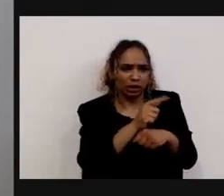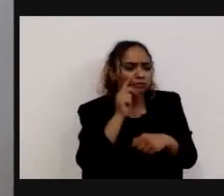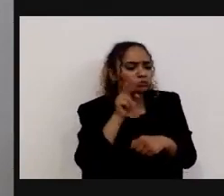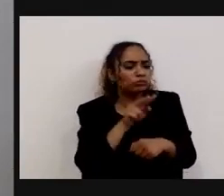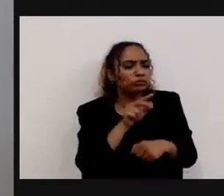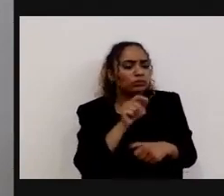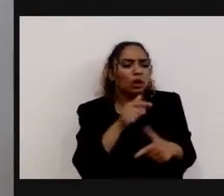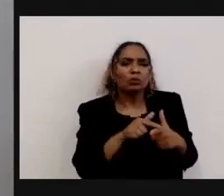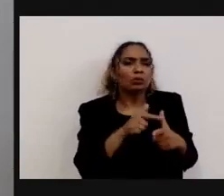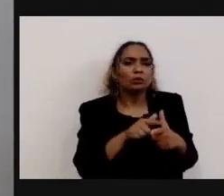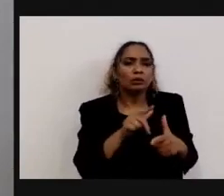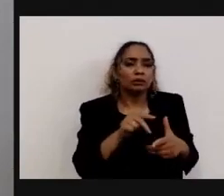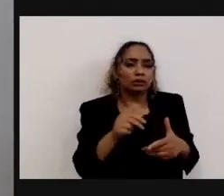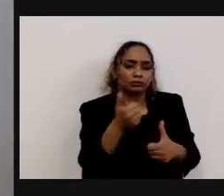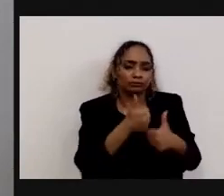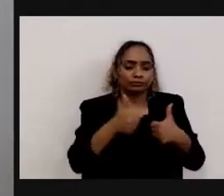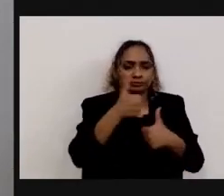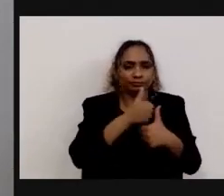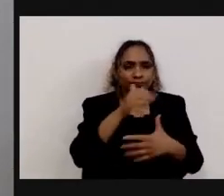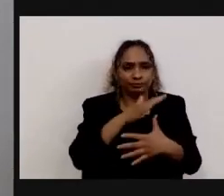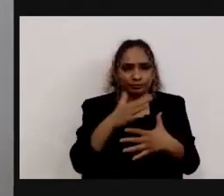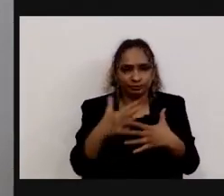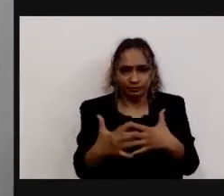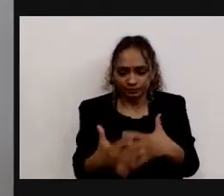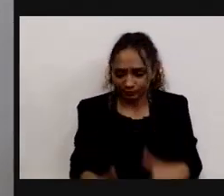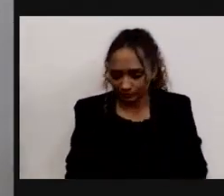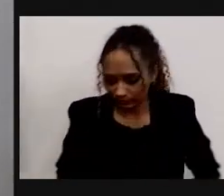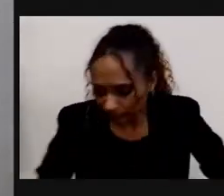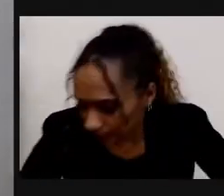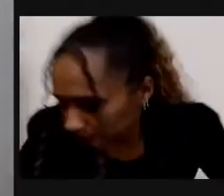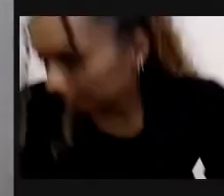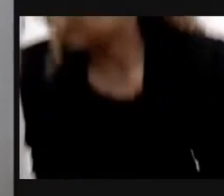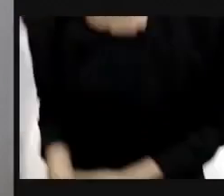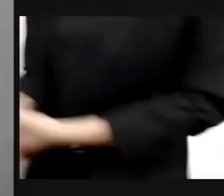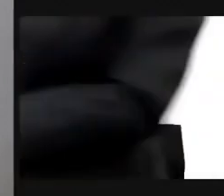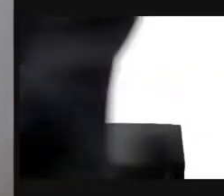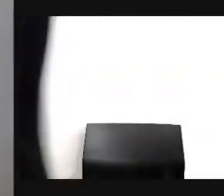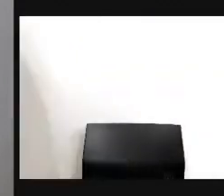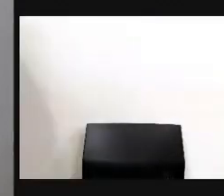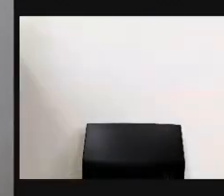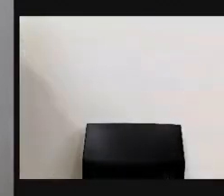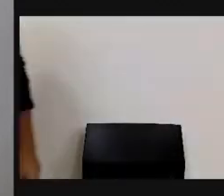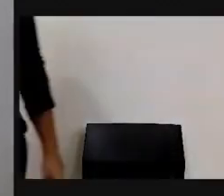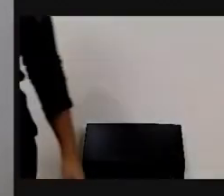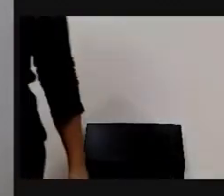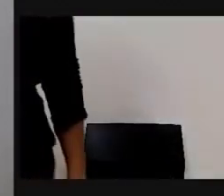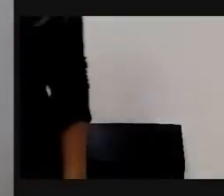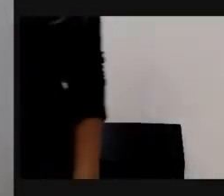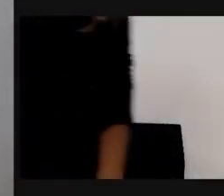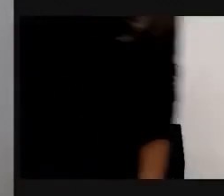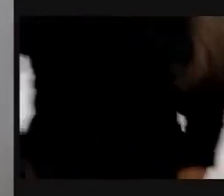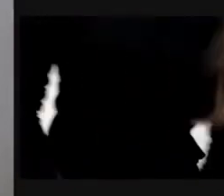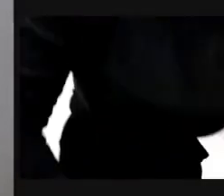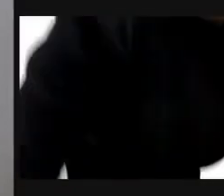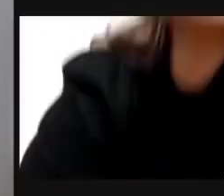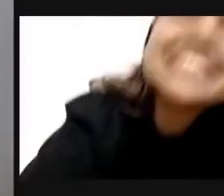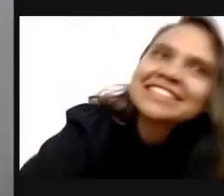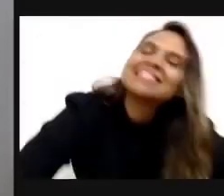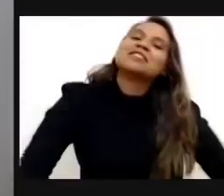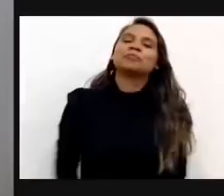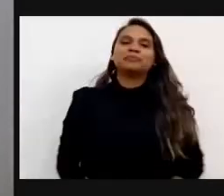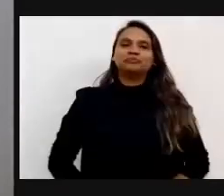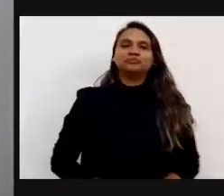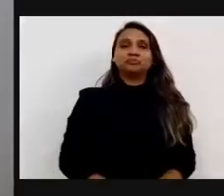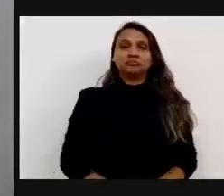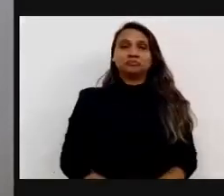ele fala uai que que tá acontecendo com essa equipe aqui do que pegar uma folha de ponto ah Cadê essas pessoas não tão batendo ponto porque o fato delas estarem ali todo dia